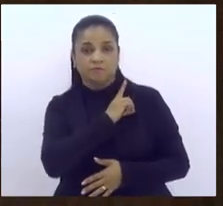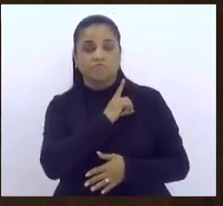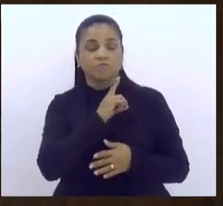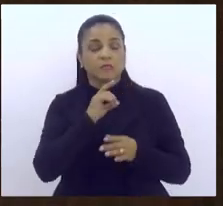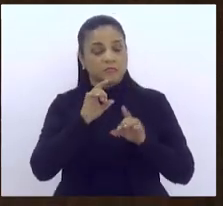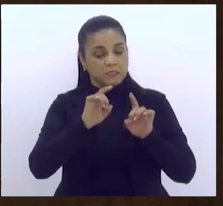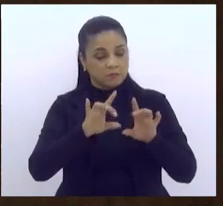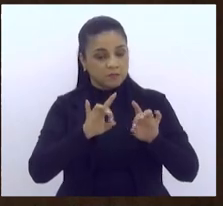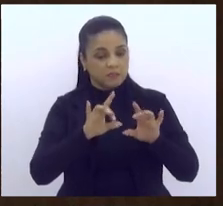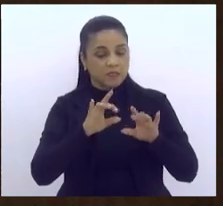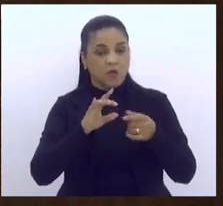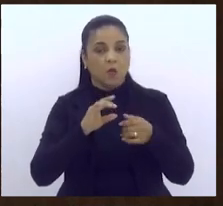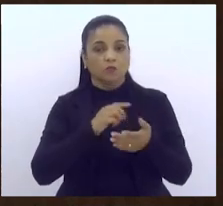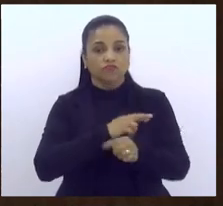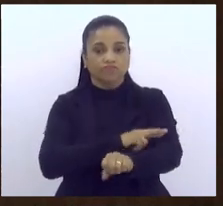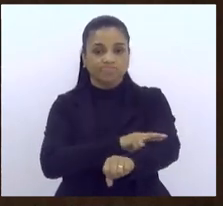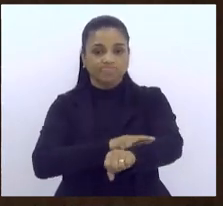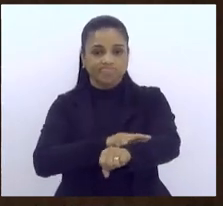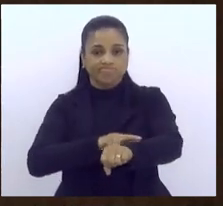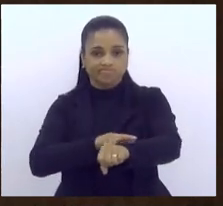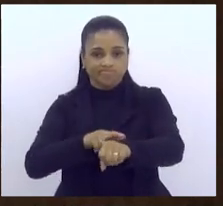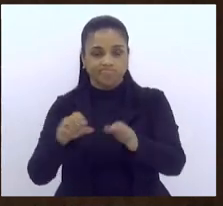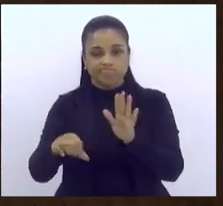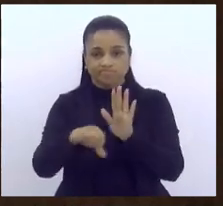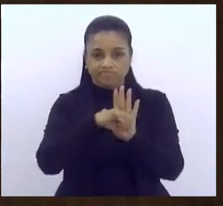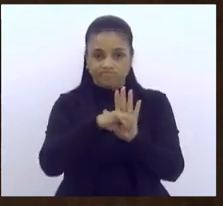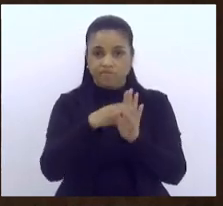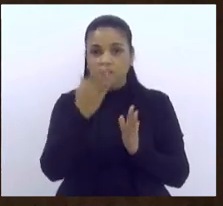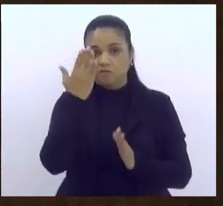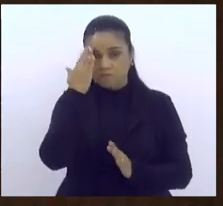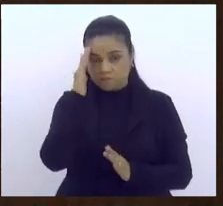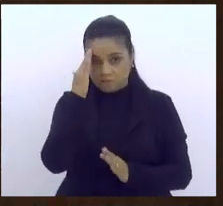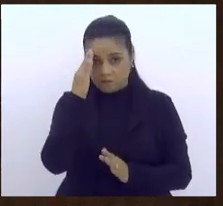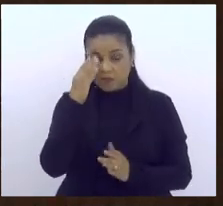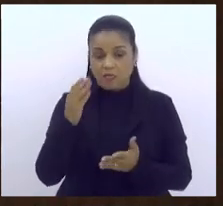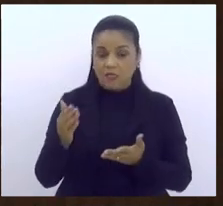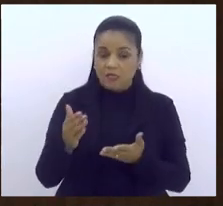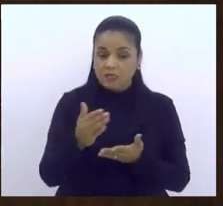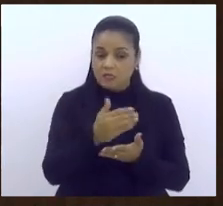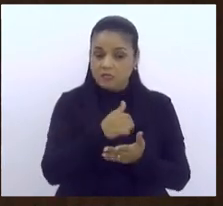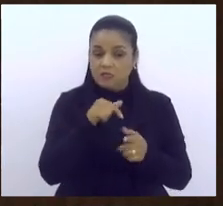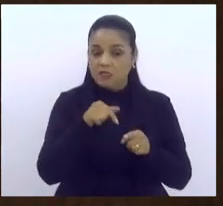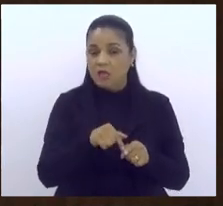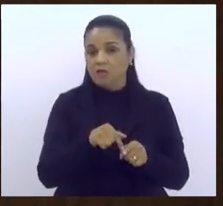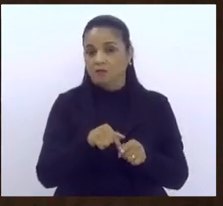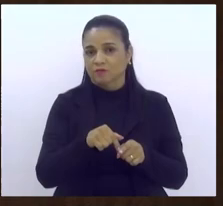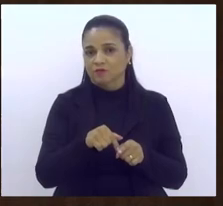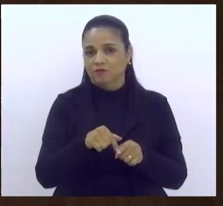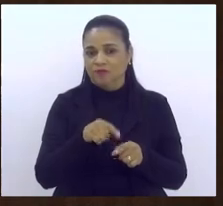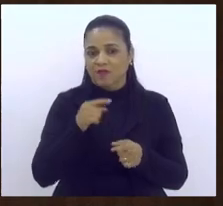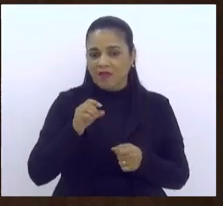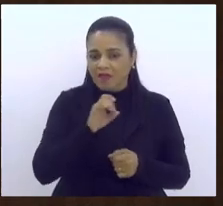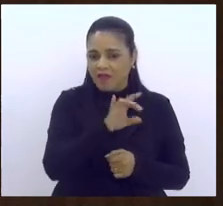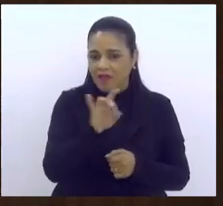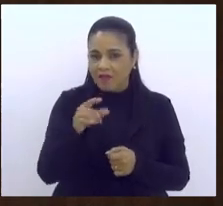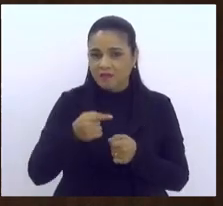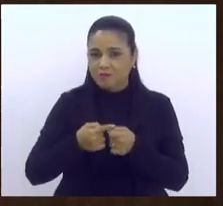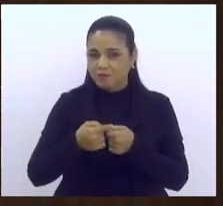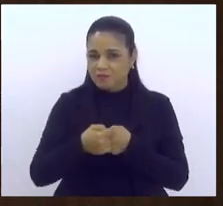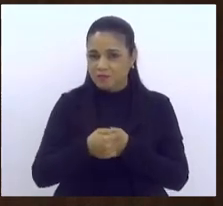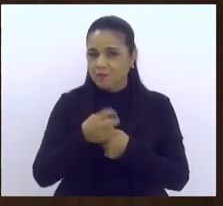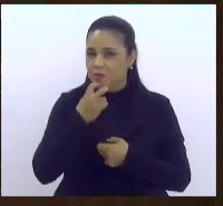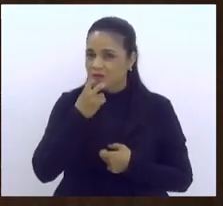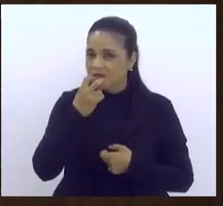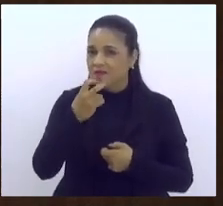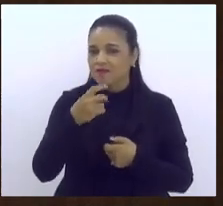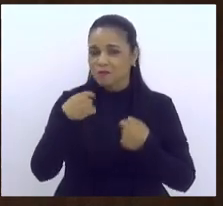raciais. A gente compreende que existe uma delegacia no Estado, mas dado a densidade, né, de cada município, tem municípios que gritam por